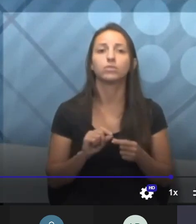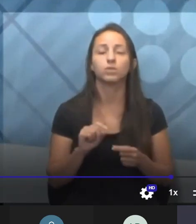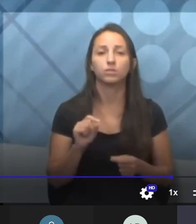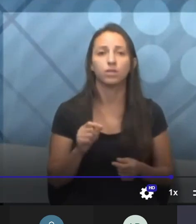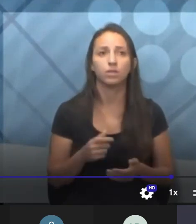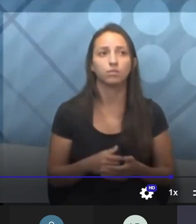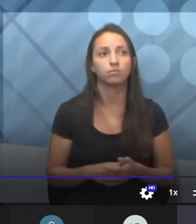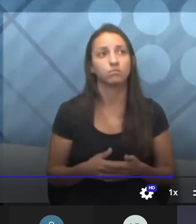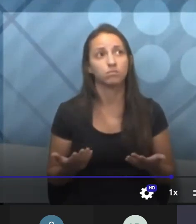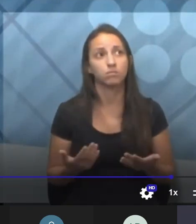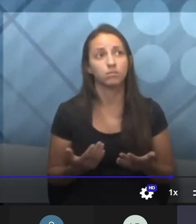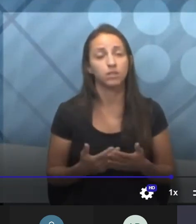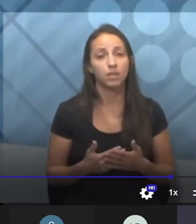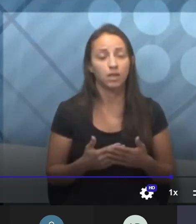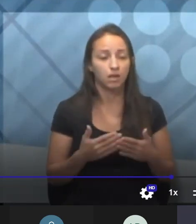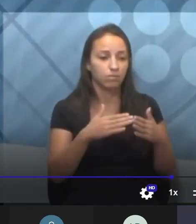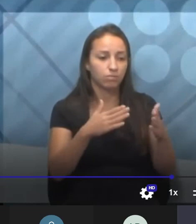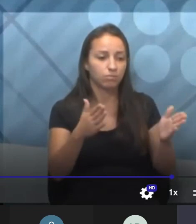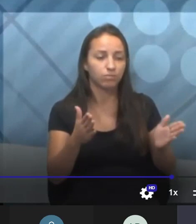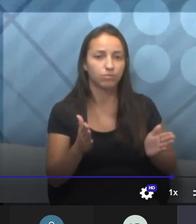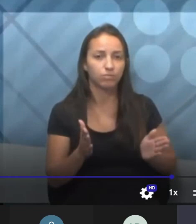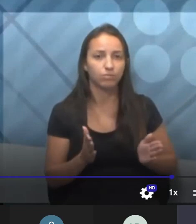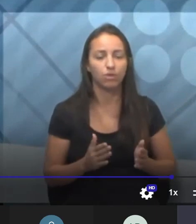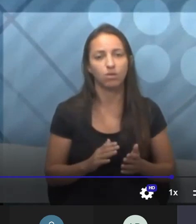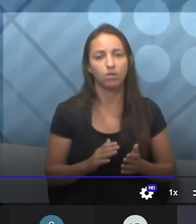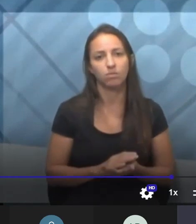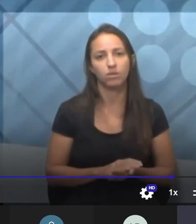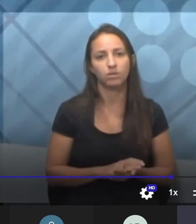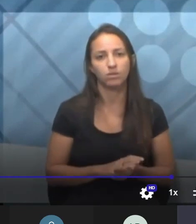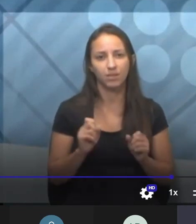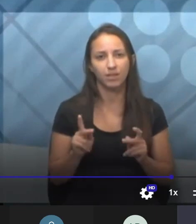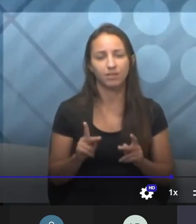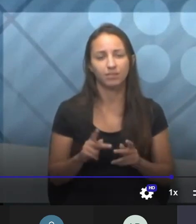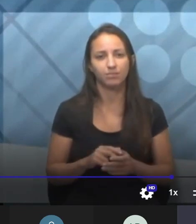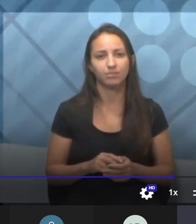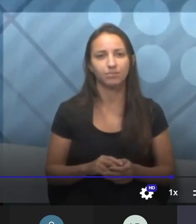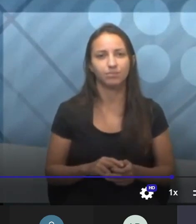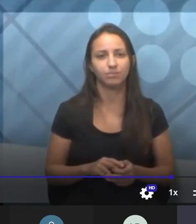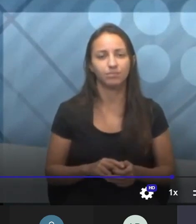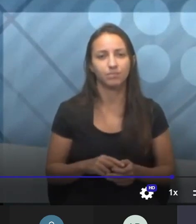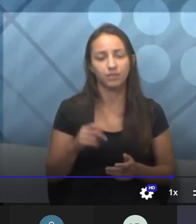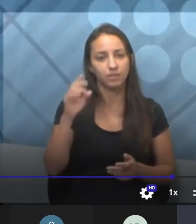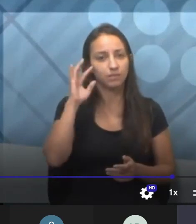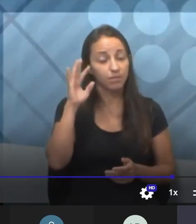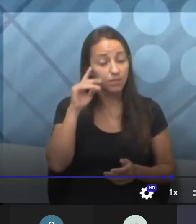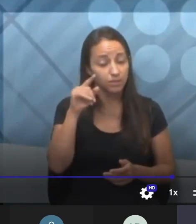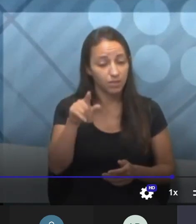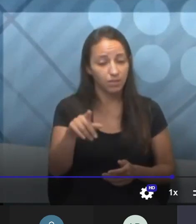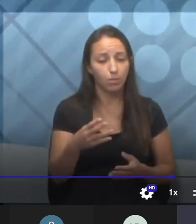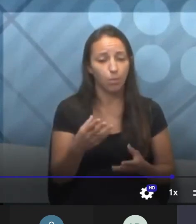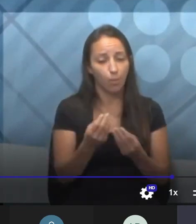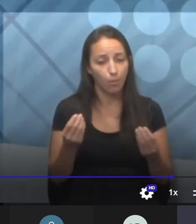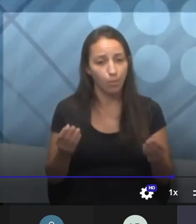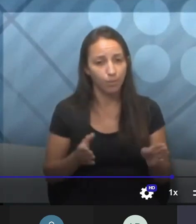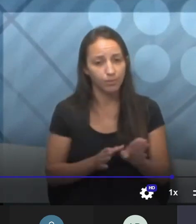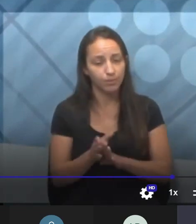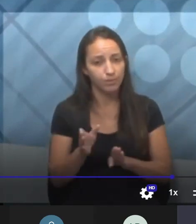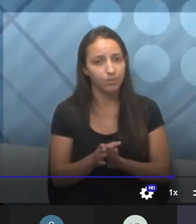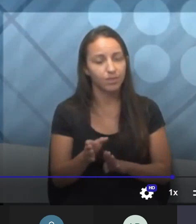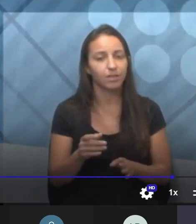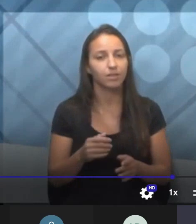De repente, na forma do ambiente, você traz o apelo estético, tá bem? Então, reflete aí, tem muitas sugestões que eu